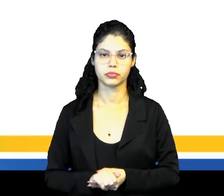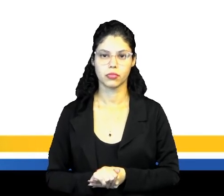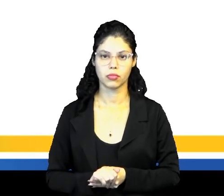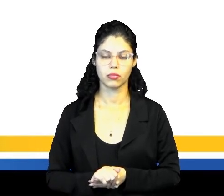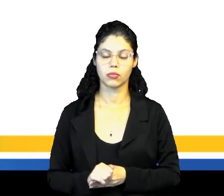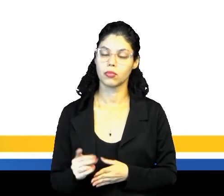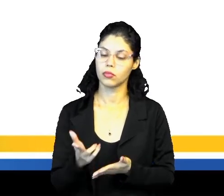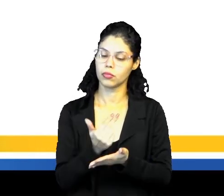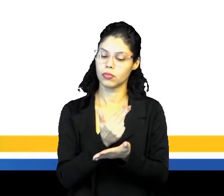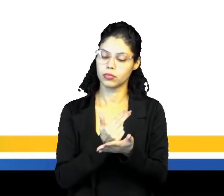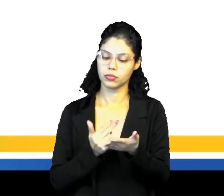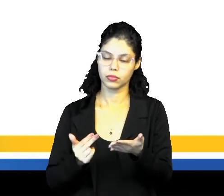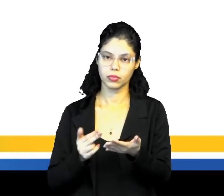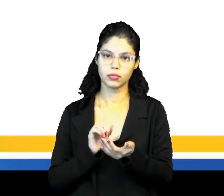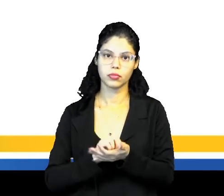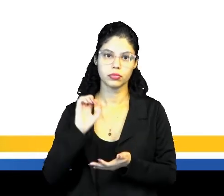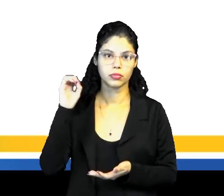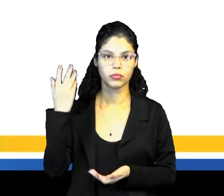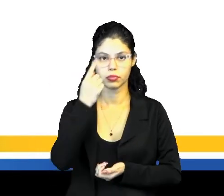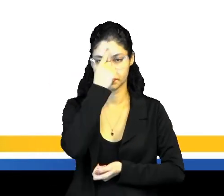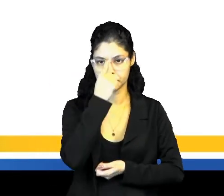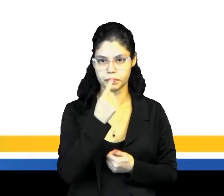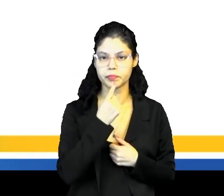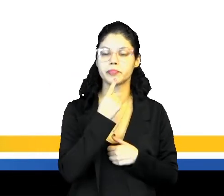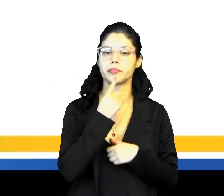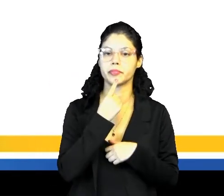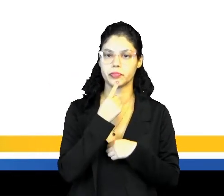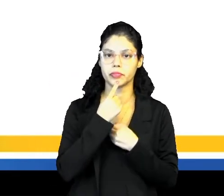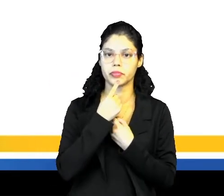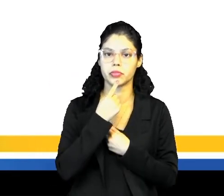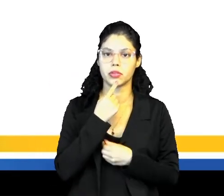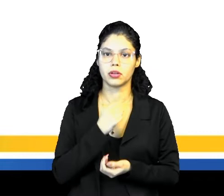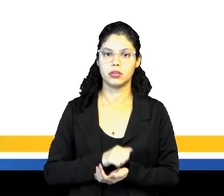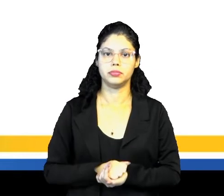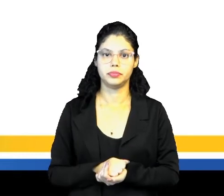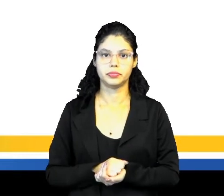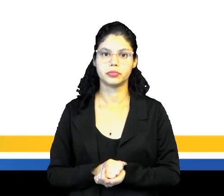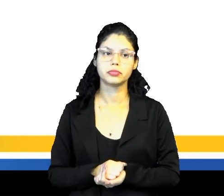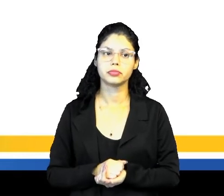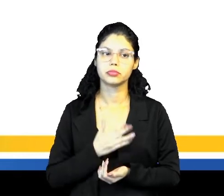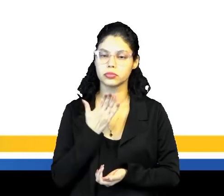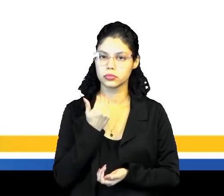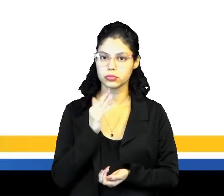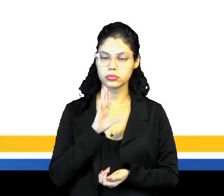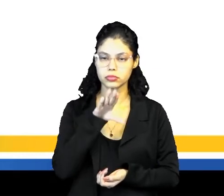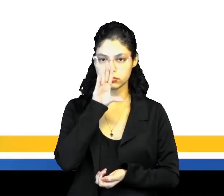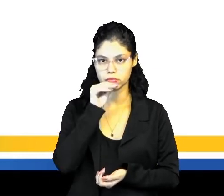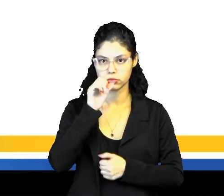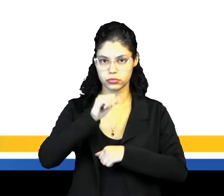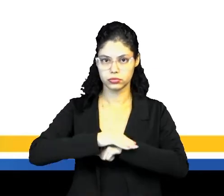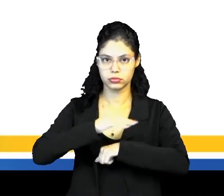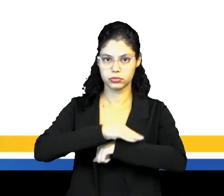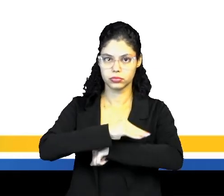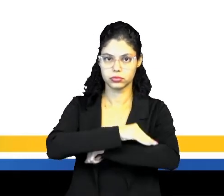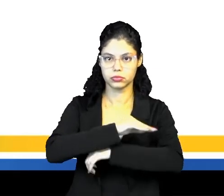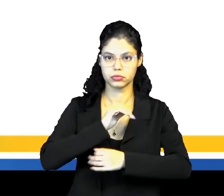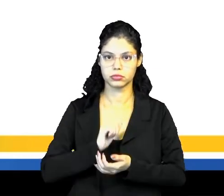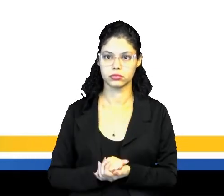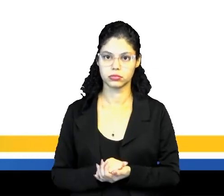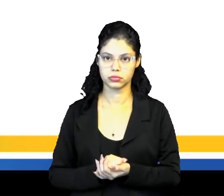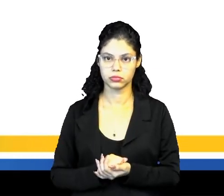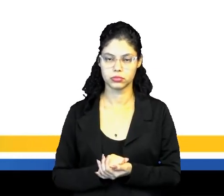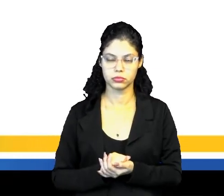um desenho, no caso uma imagem, né, de um animal querendo engolir um sapo. E ali nós